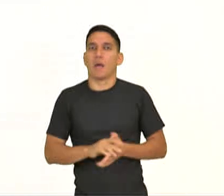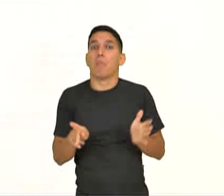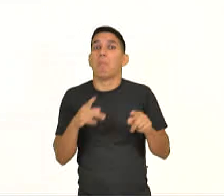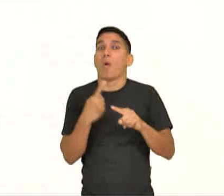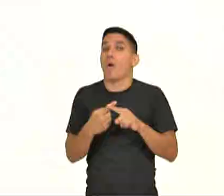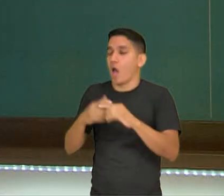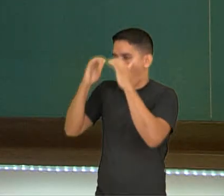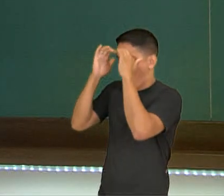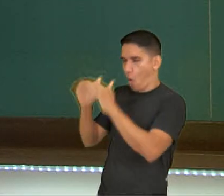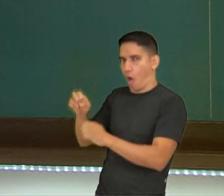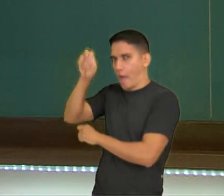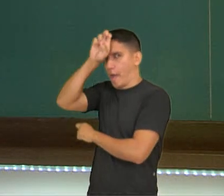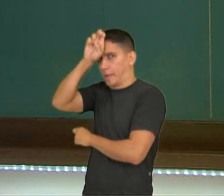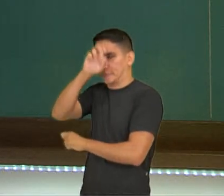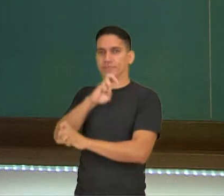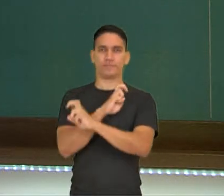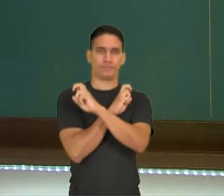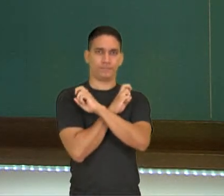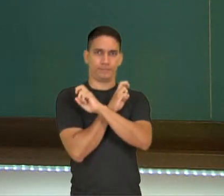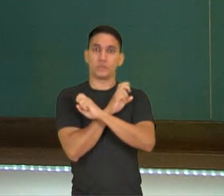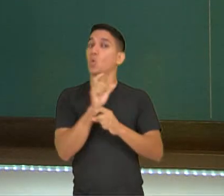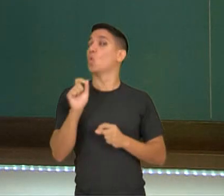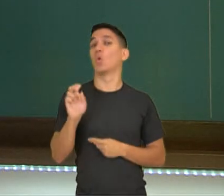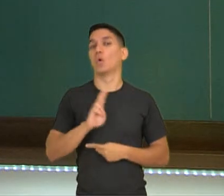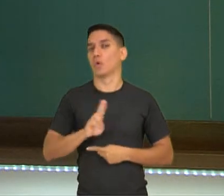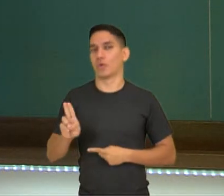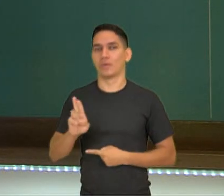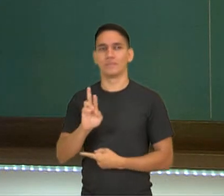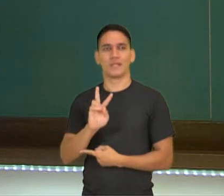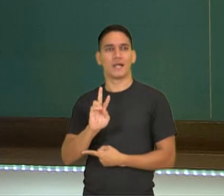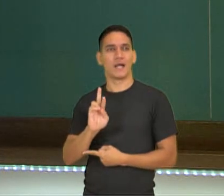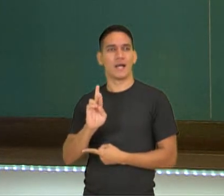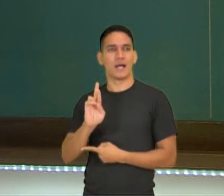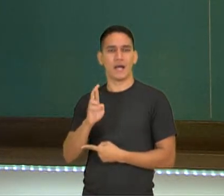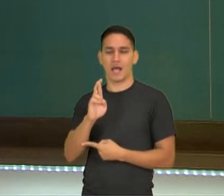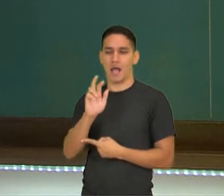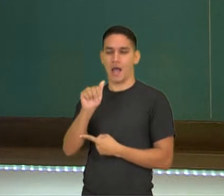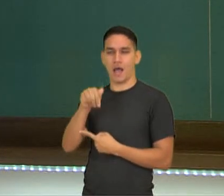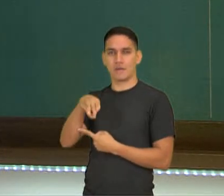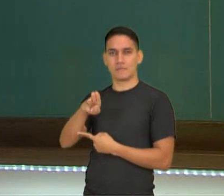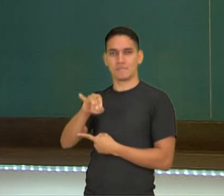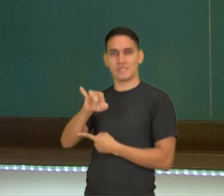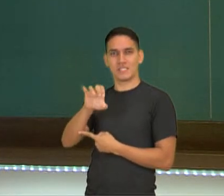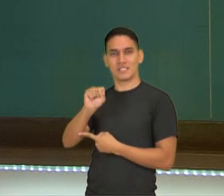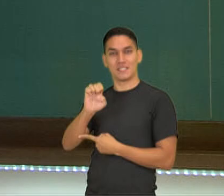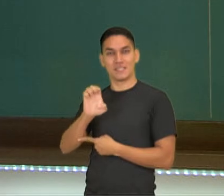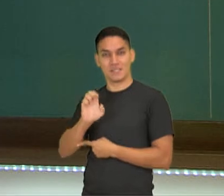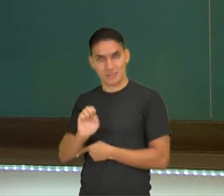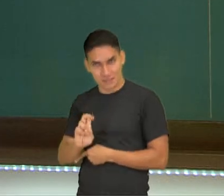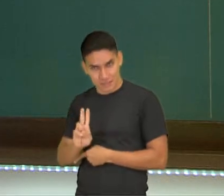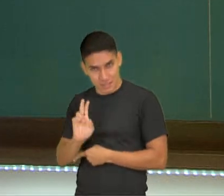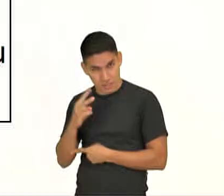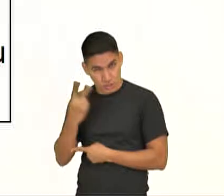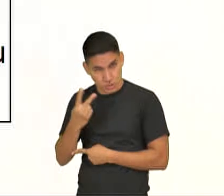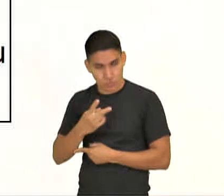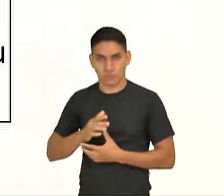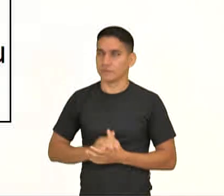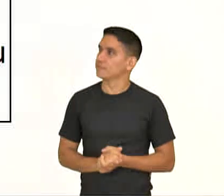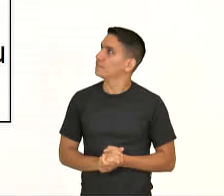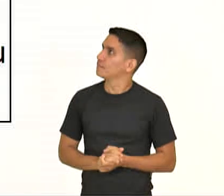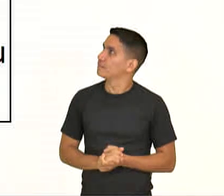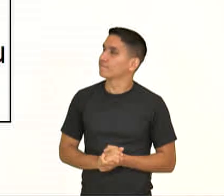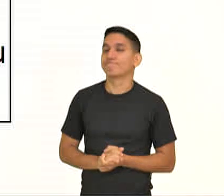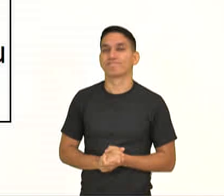egípcio, nada mais, nada menos que Ramsés II na Baixa Núbia. O reino de